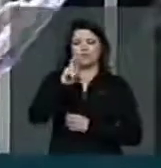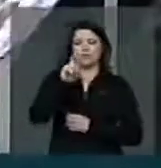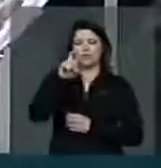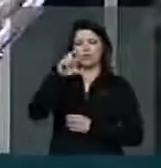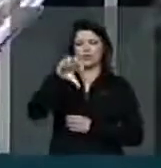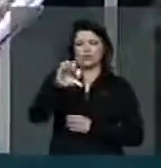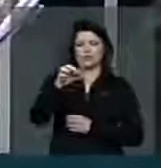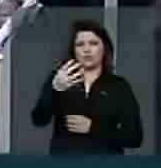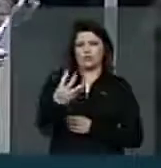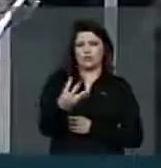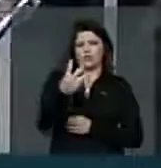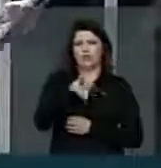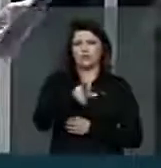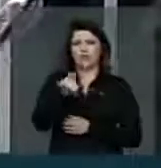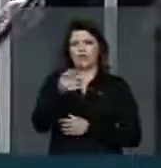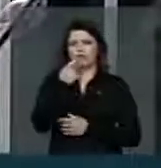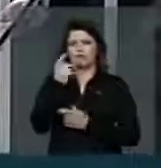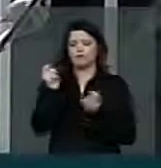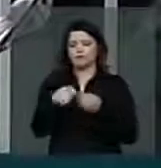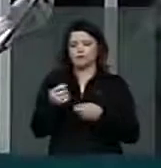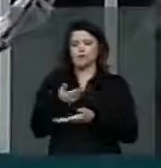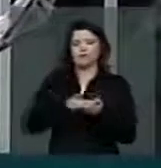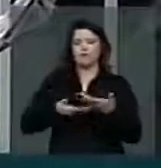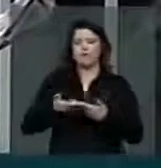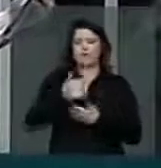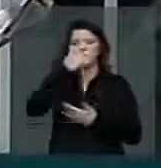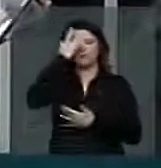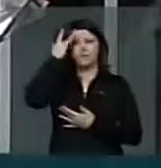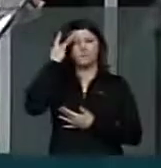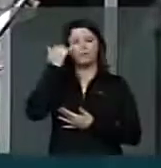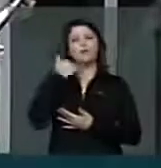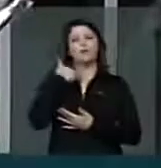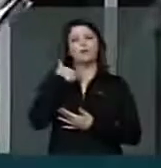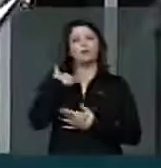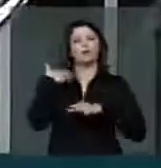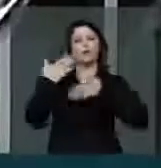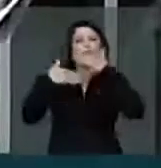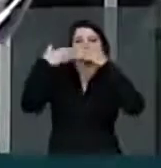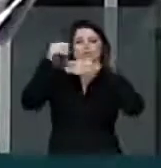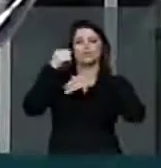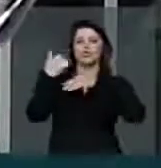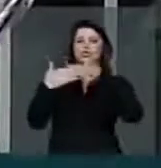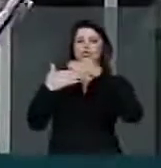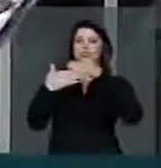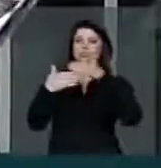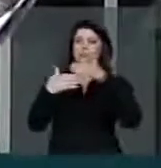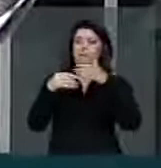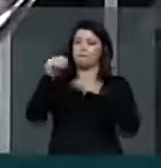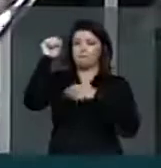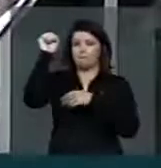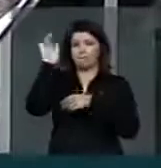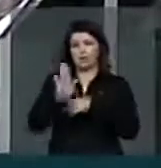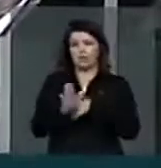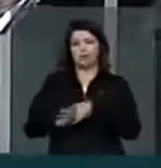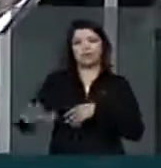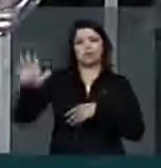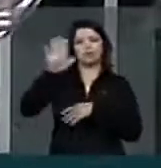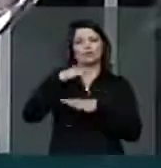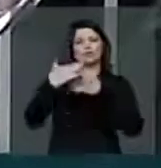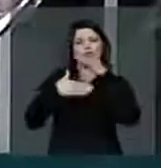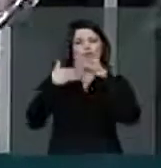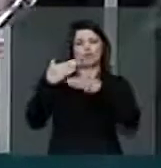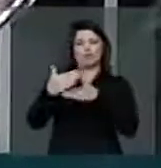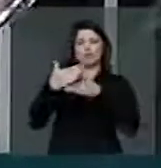594, que permite ao Banco Nacional de Desenvolvimento Econômico e Social, BNDES,